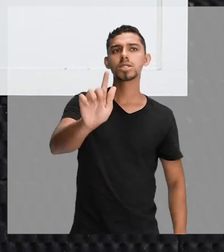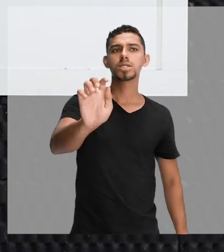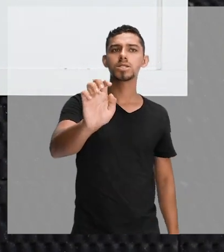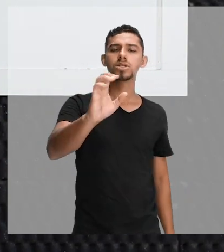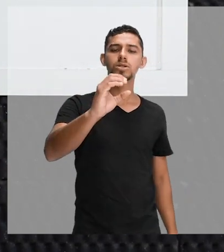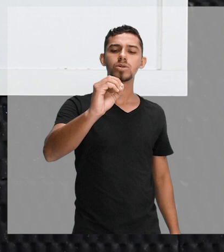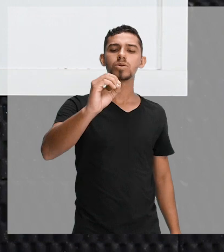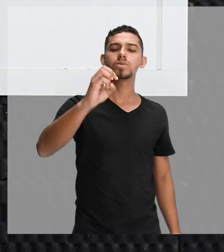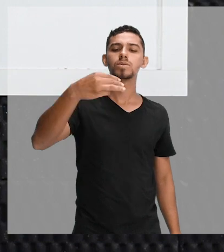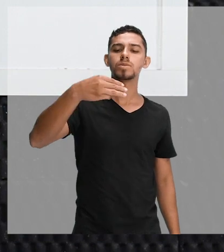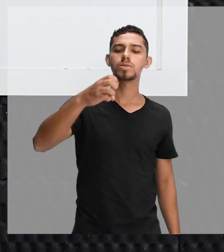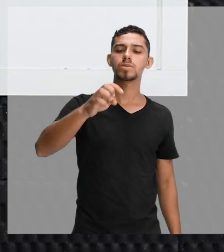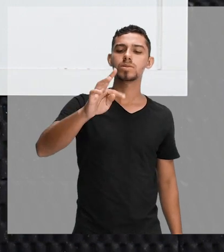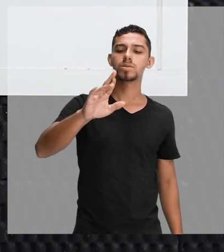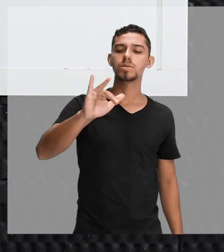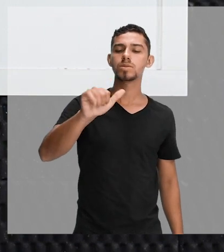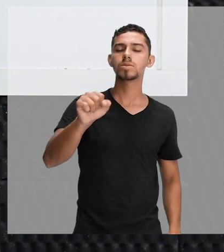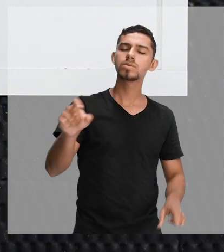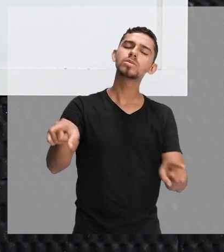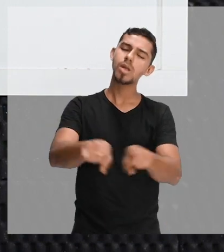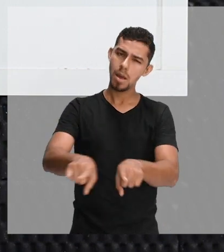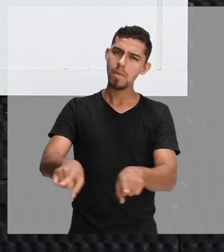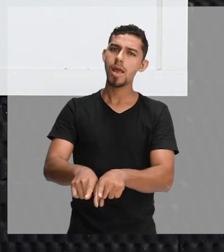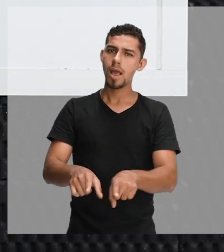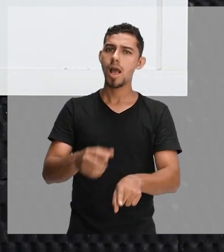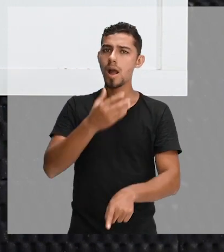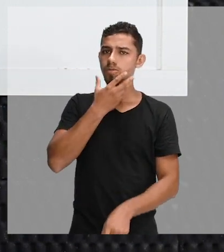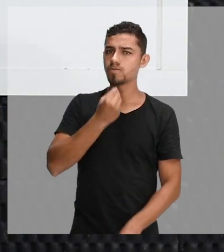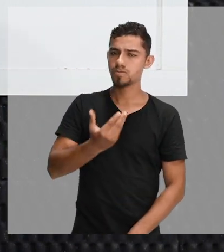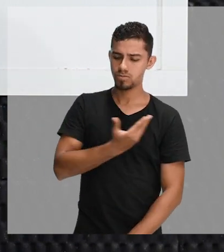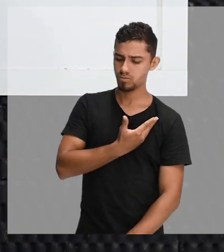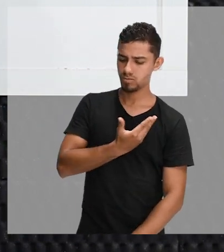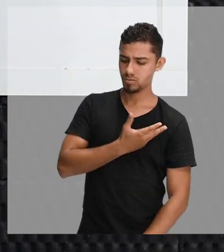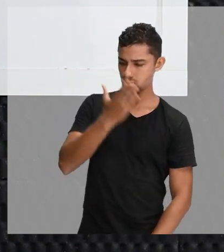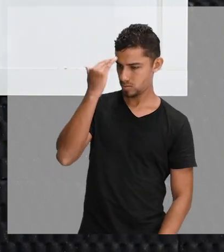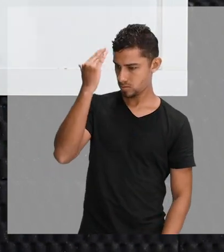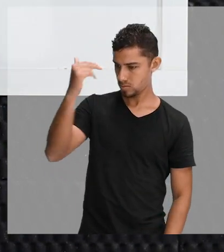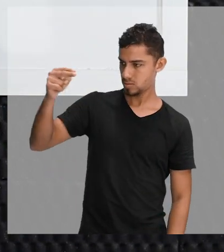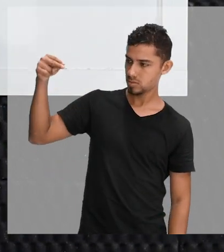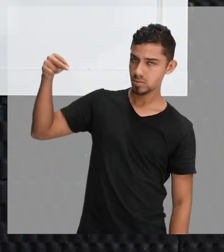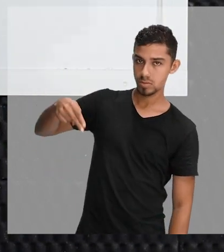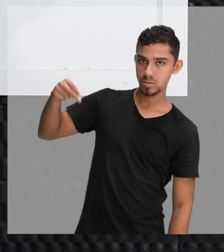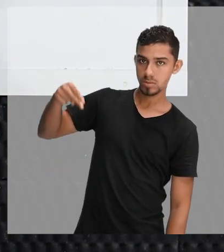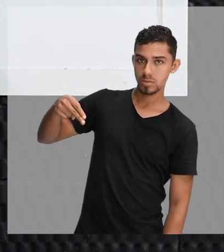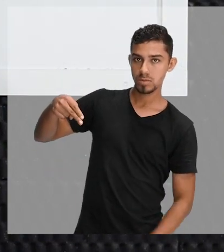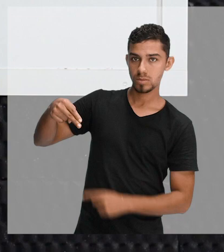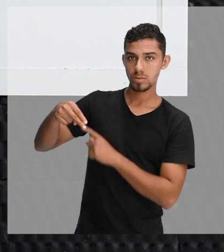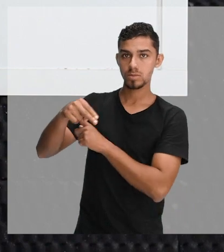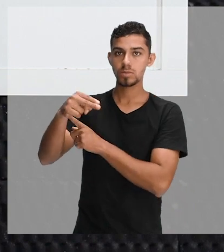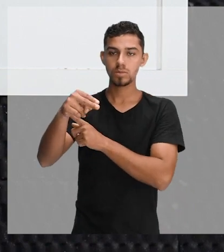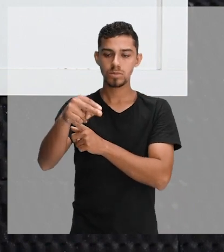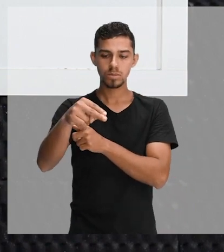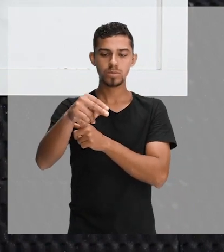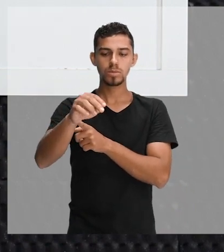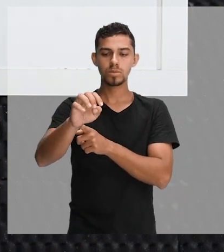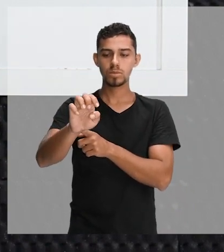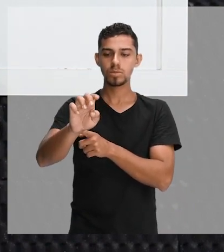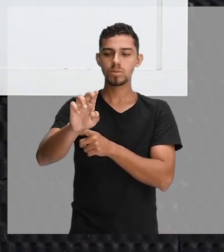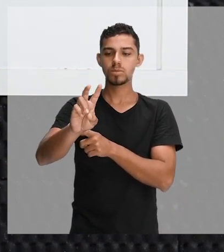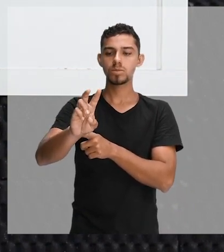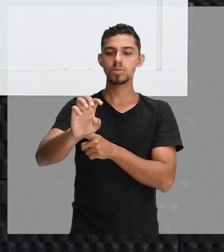vai anunciar também o nosso querido amigo Isaac Newton. Veja só, nós temos aqui um padrão extremamente rígido,